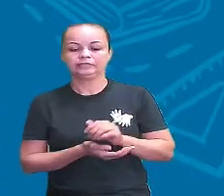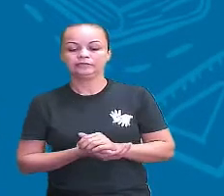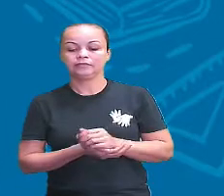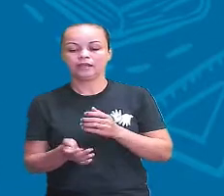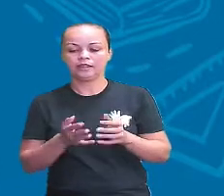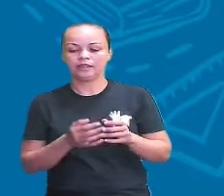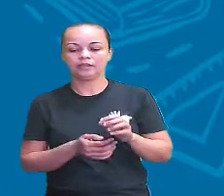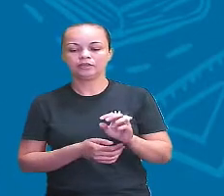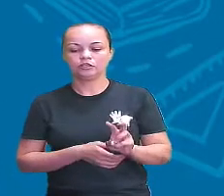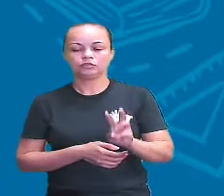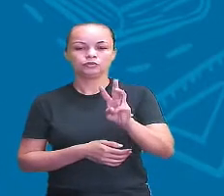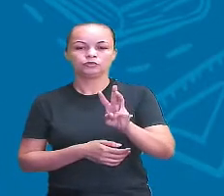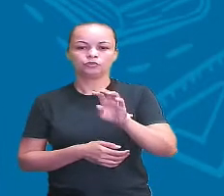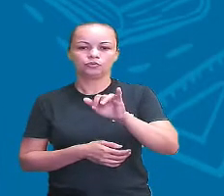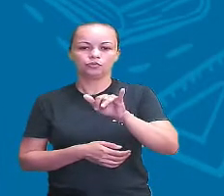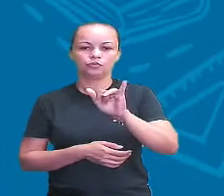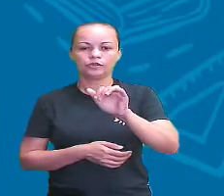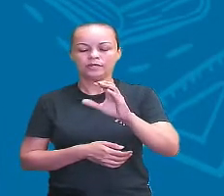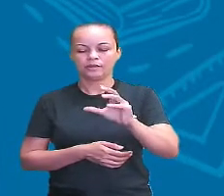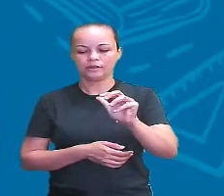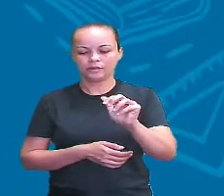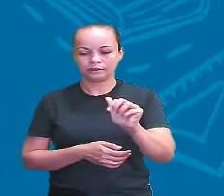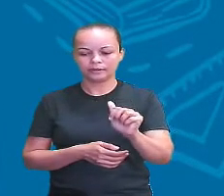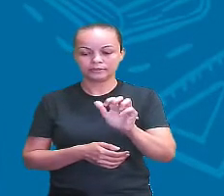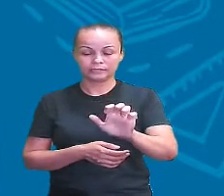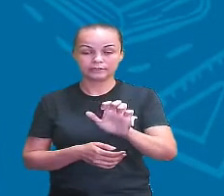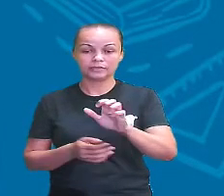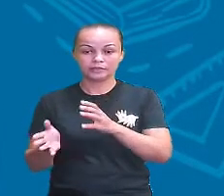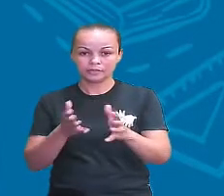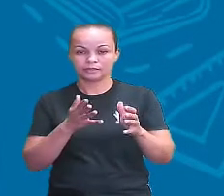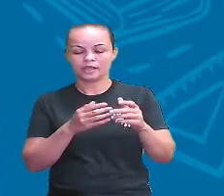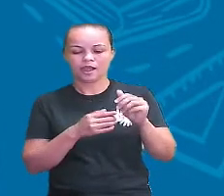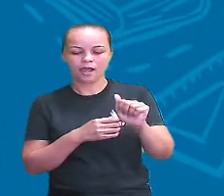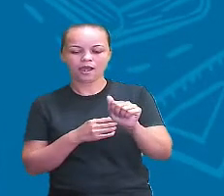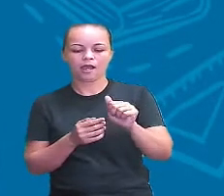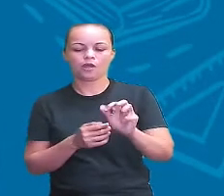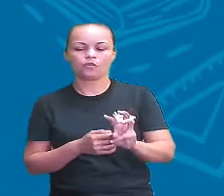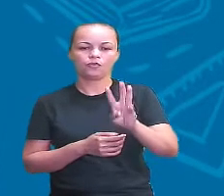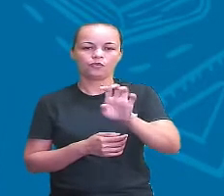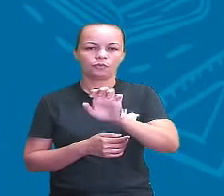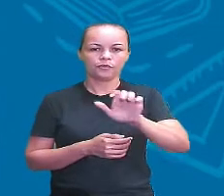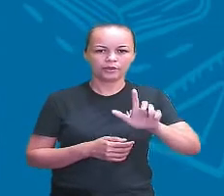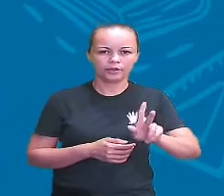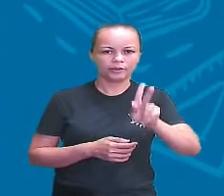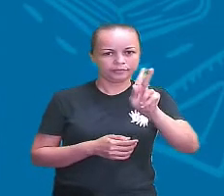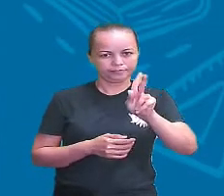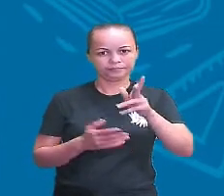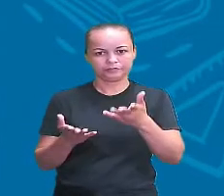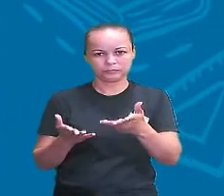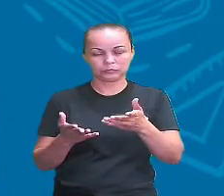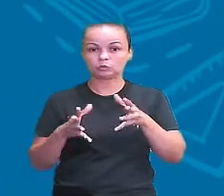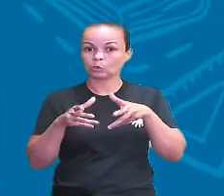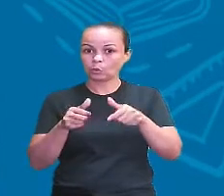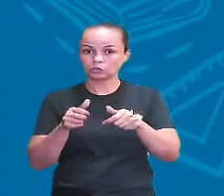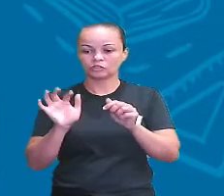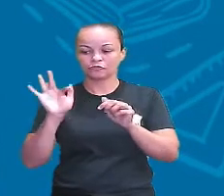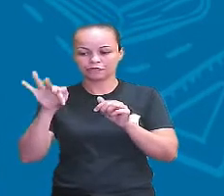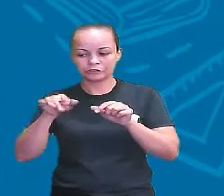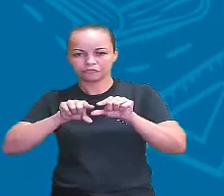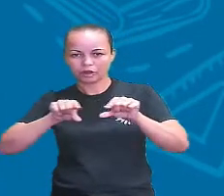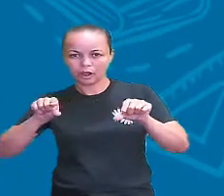on weekends. Todos eles estão no final da tua frase, certo, gente? Bom, eu separei